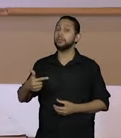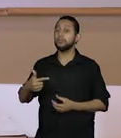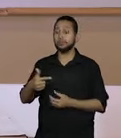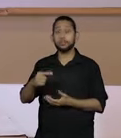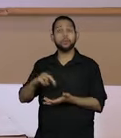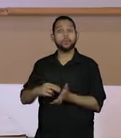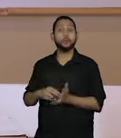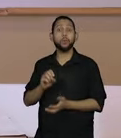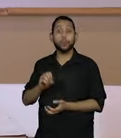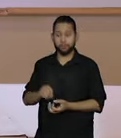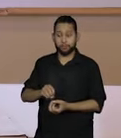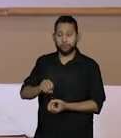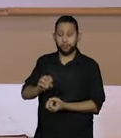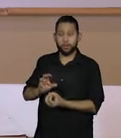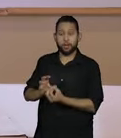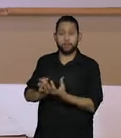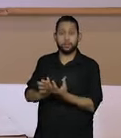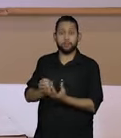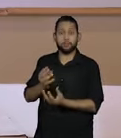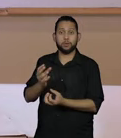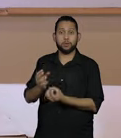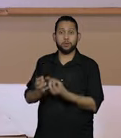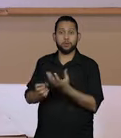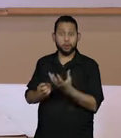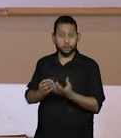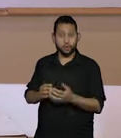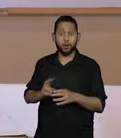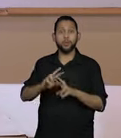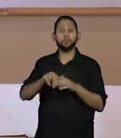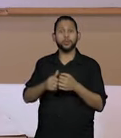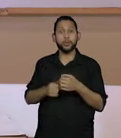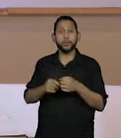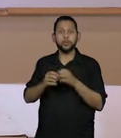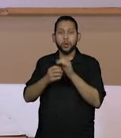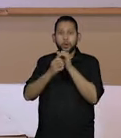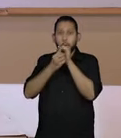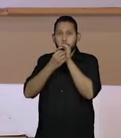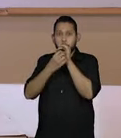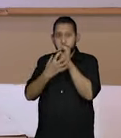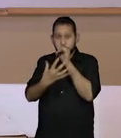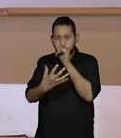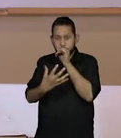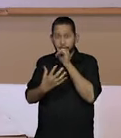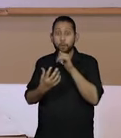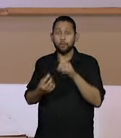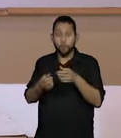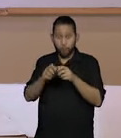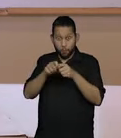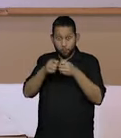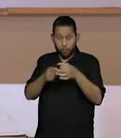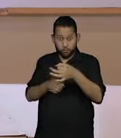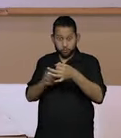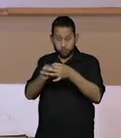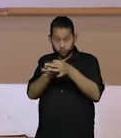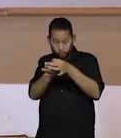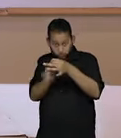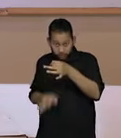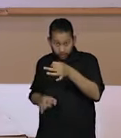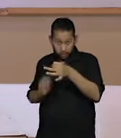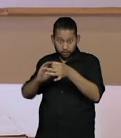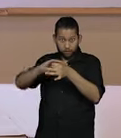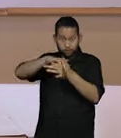e aí entra a bexiga que eu comentei com vocês. A gente vai colocar a bexiga na boca do tubo de